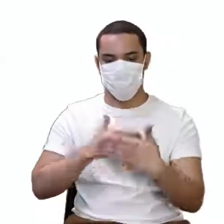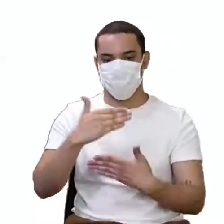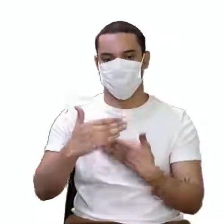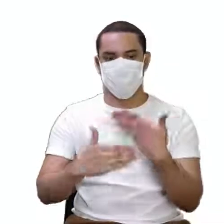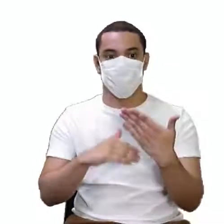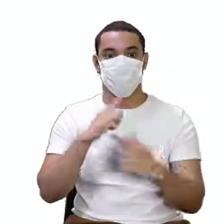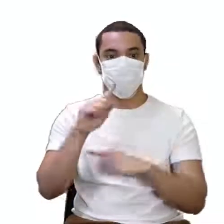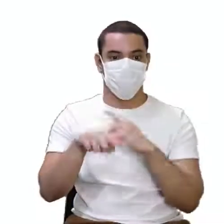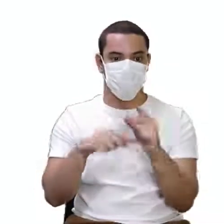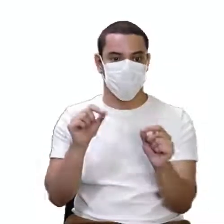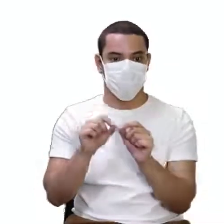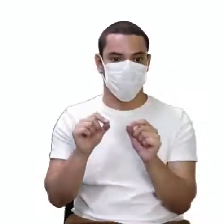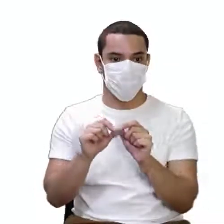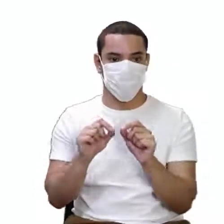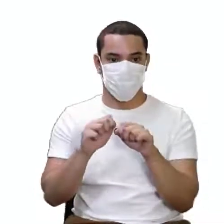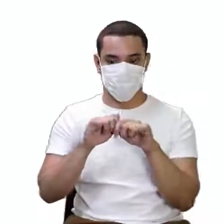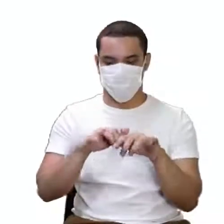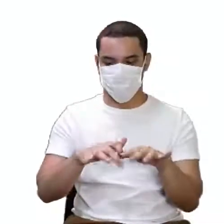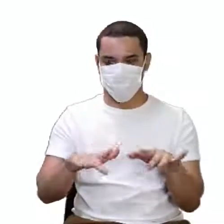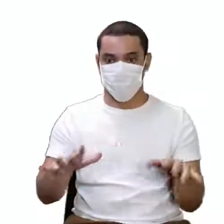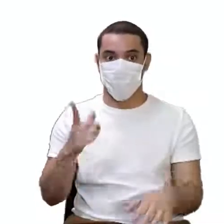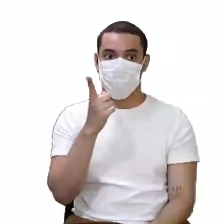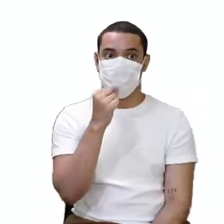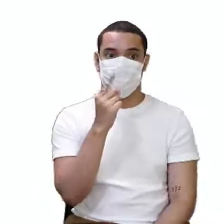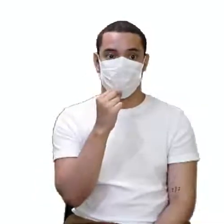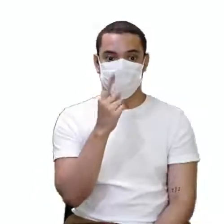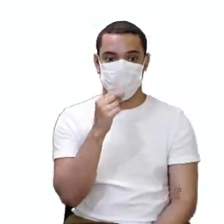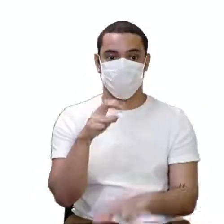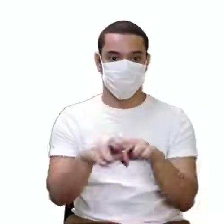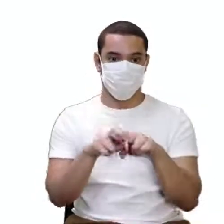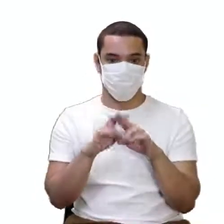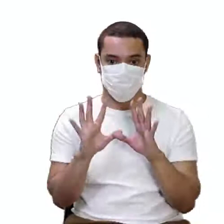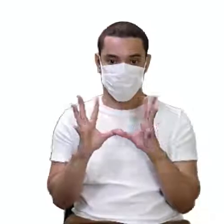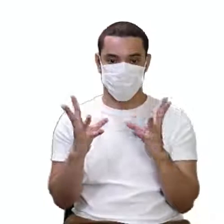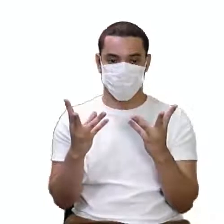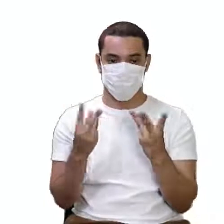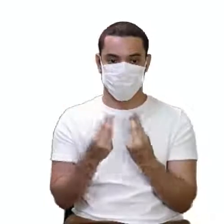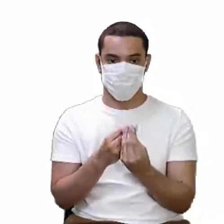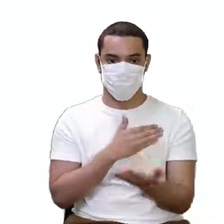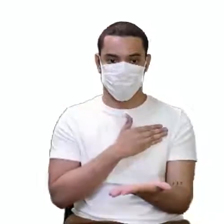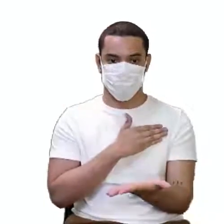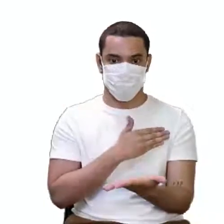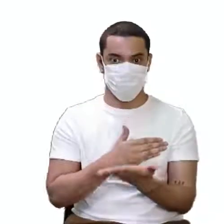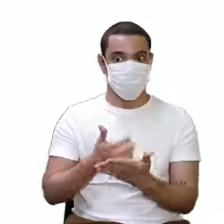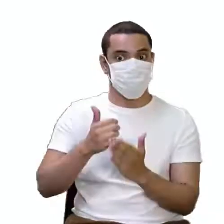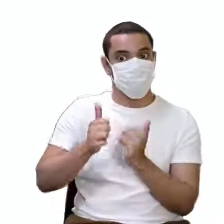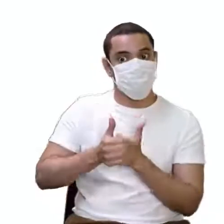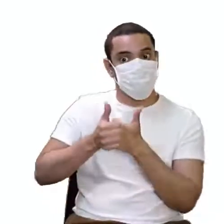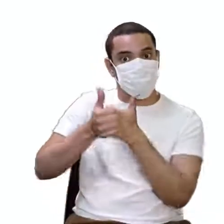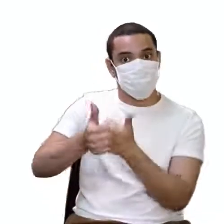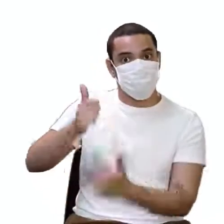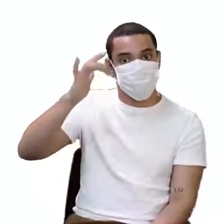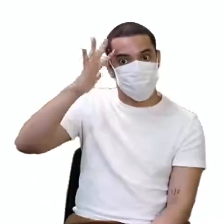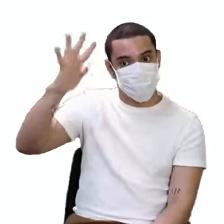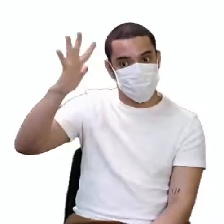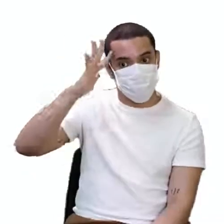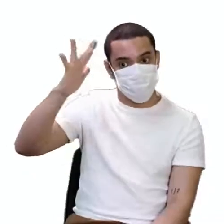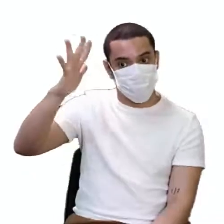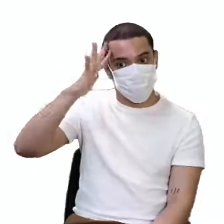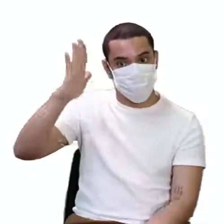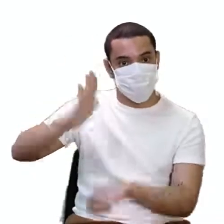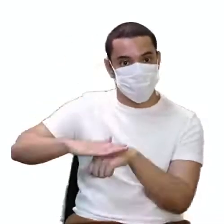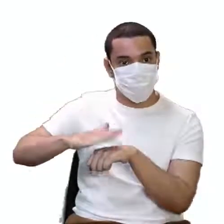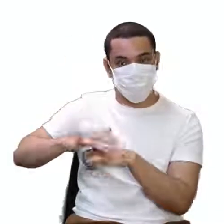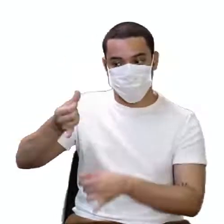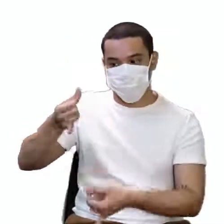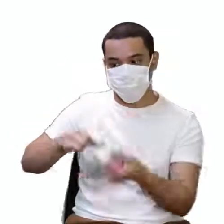acúmulo de água na superfície da Terra, e aí essas partículas foram começando, segundo a teoria da evolução